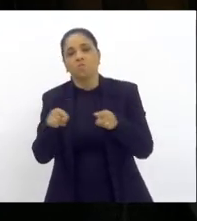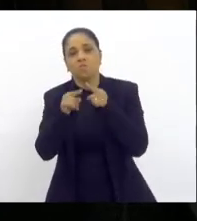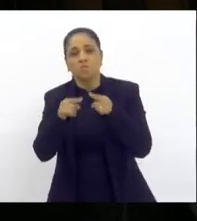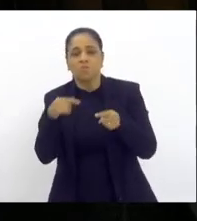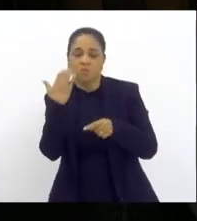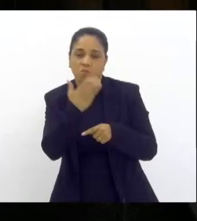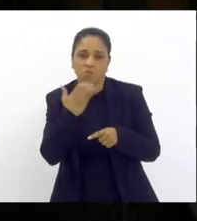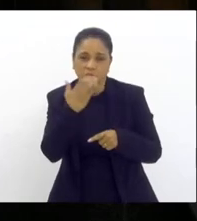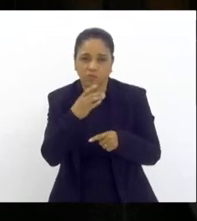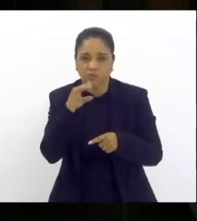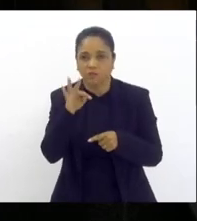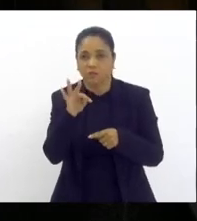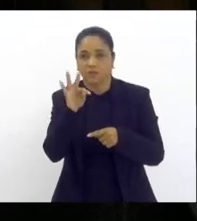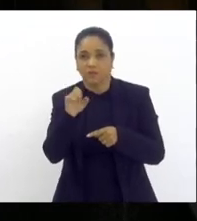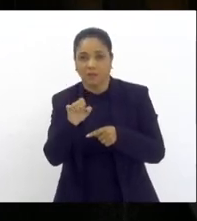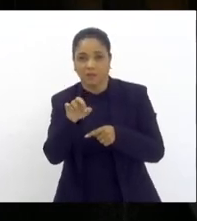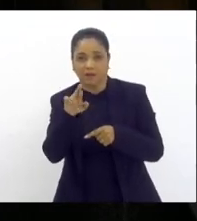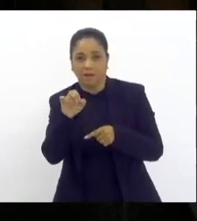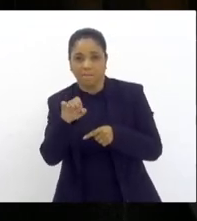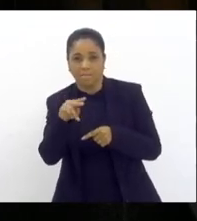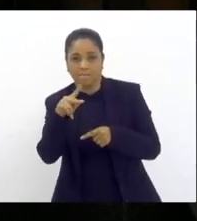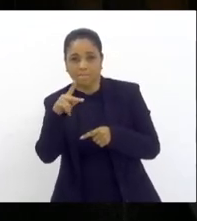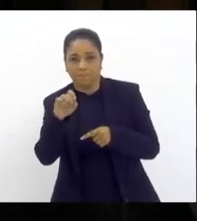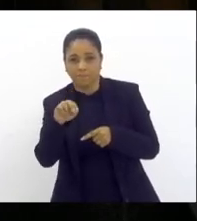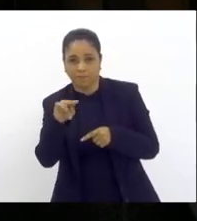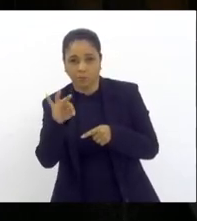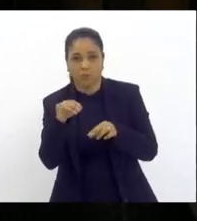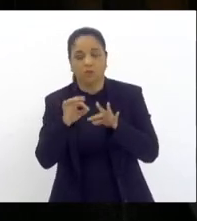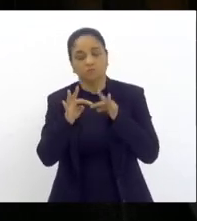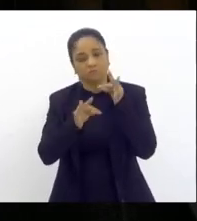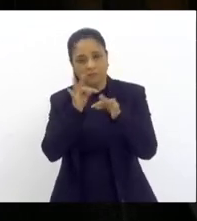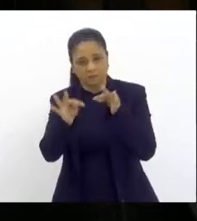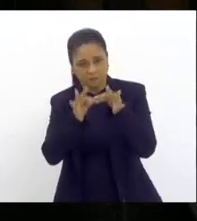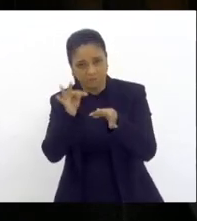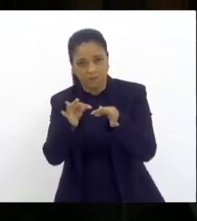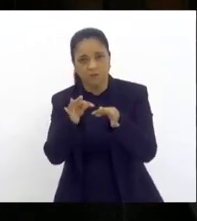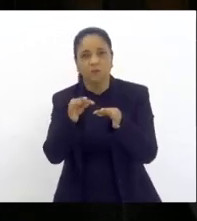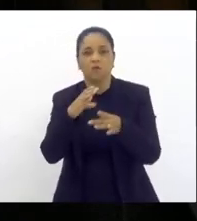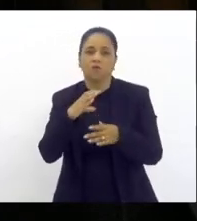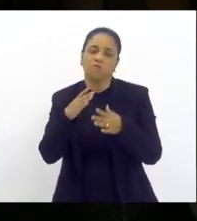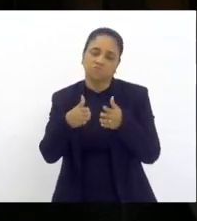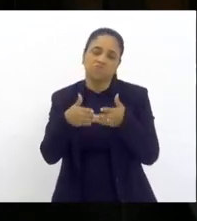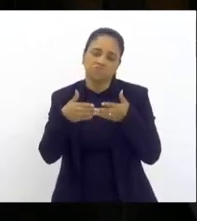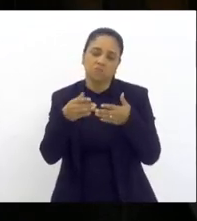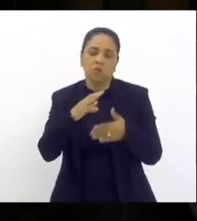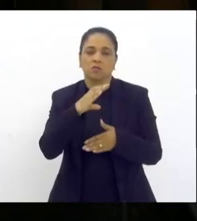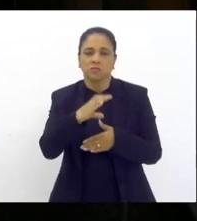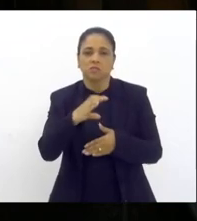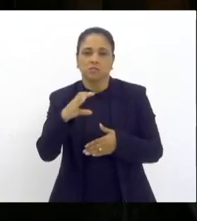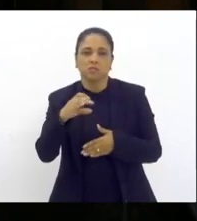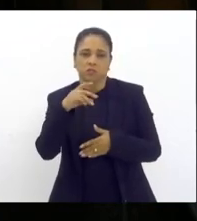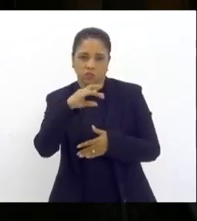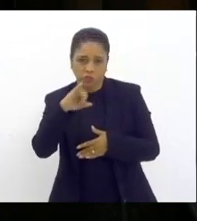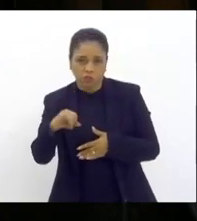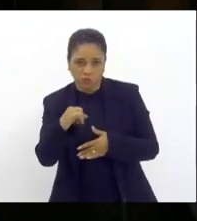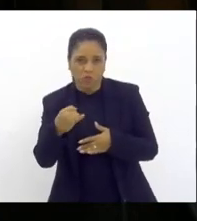essa proposição e passou na CCJ, espero que seja em breve aprovado aqui nesta casa. A outra questão também, que